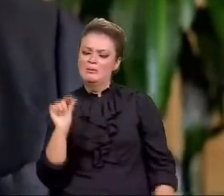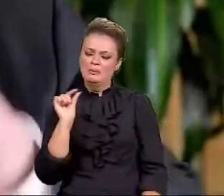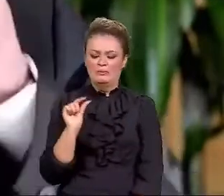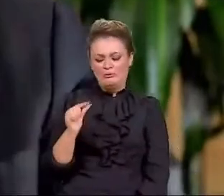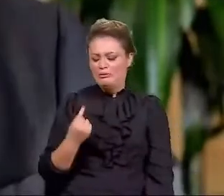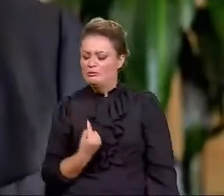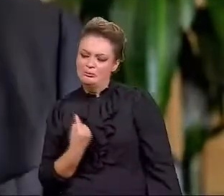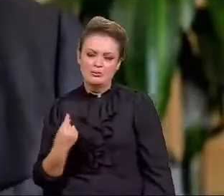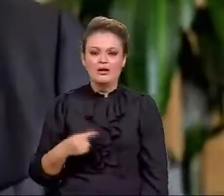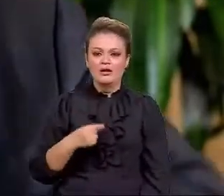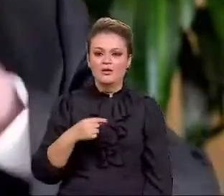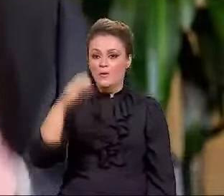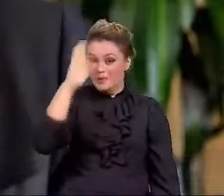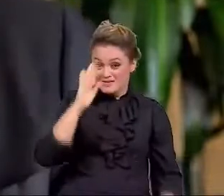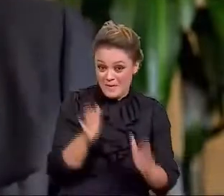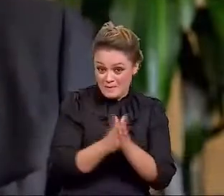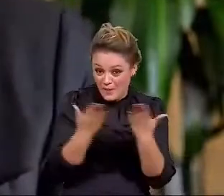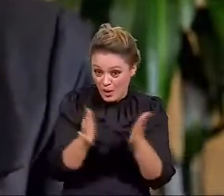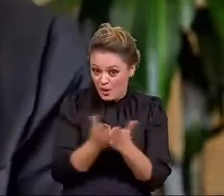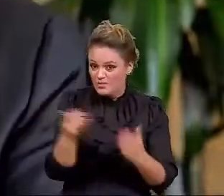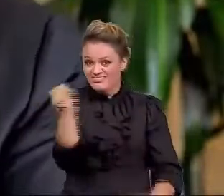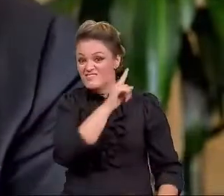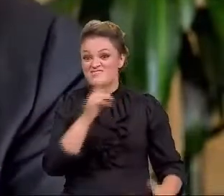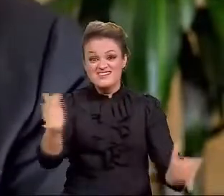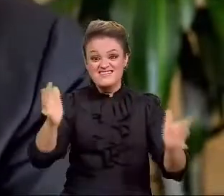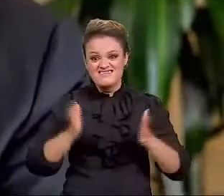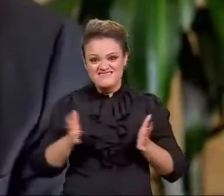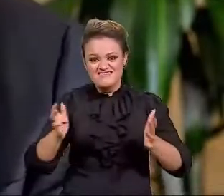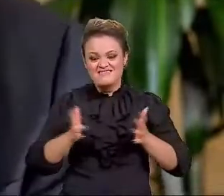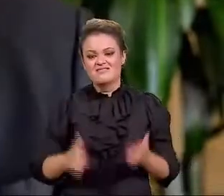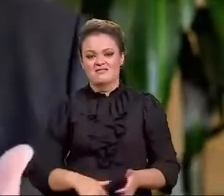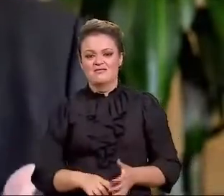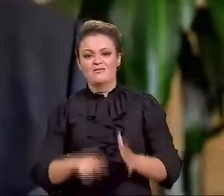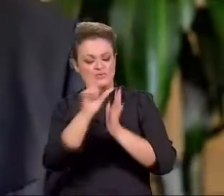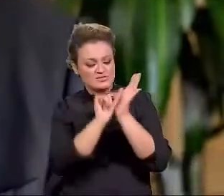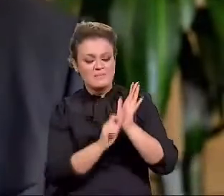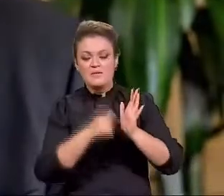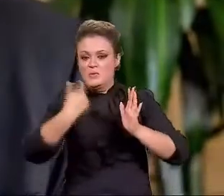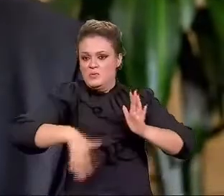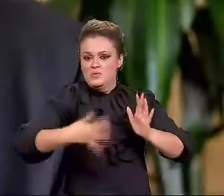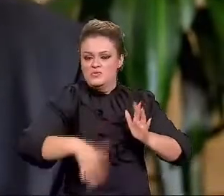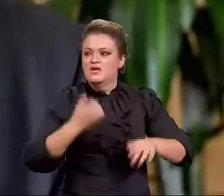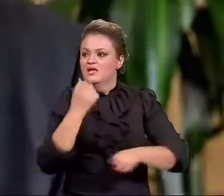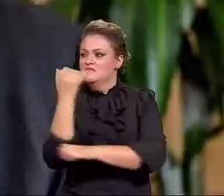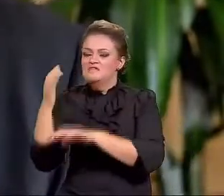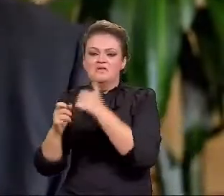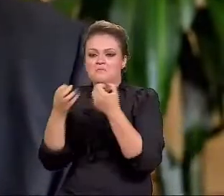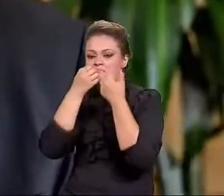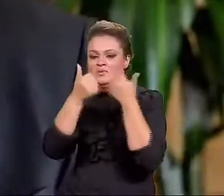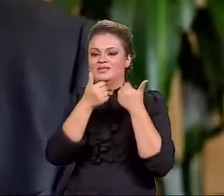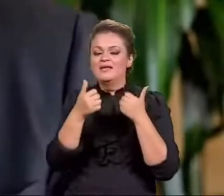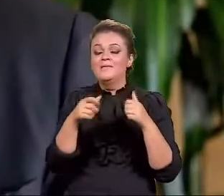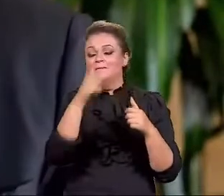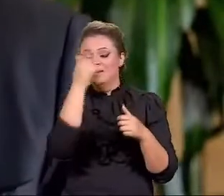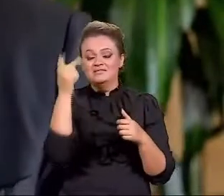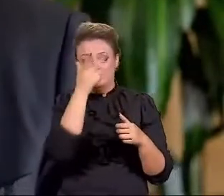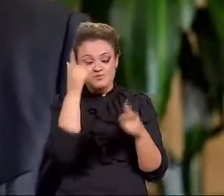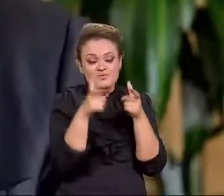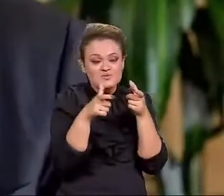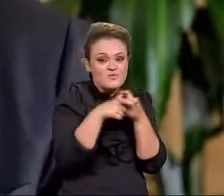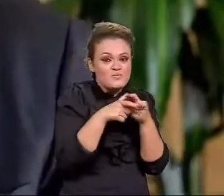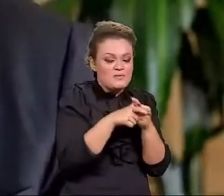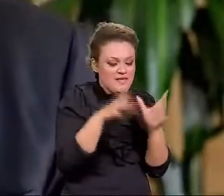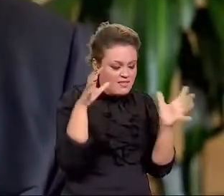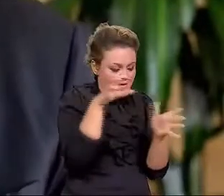país rico. Tem um orçamento grande, tem riqueza. Acontece que a minoria se apoderou dessa riqueza. Então nós temos que